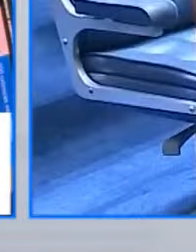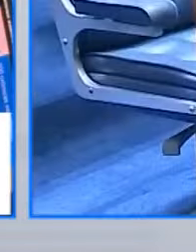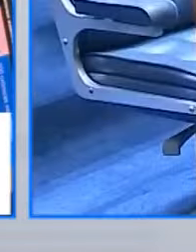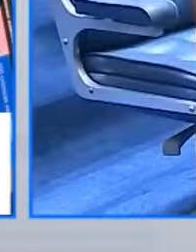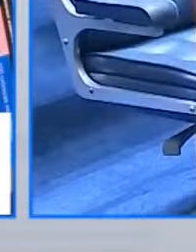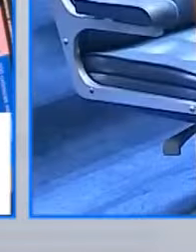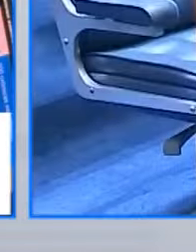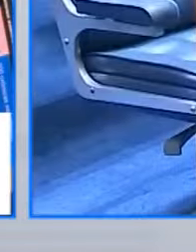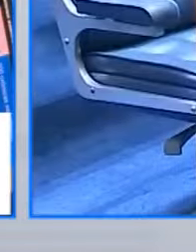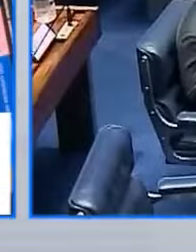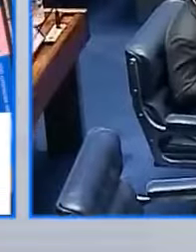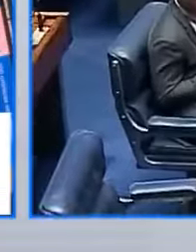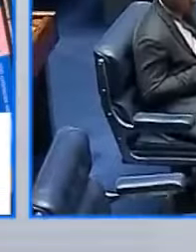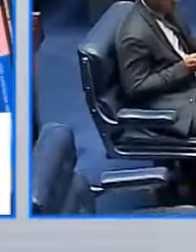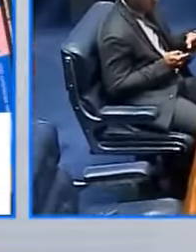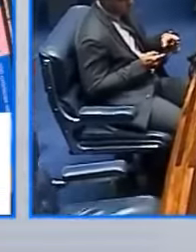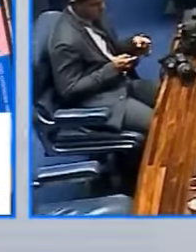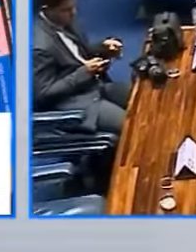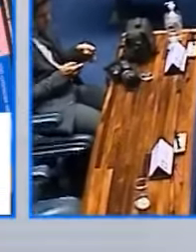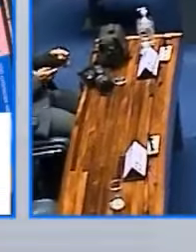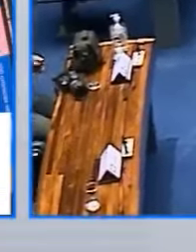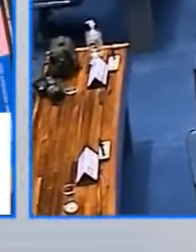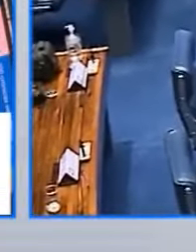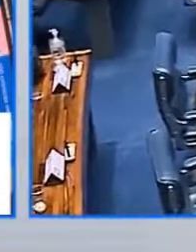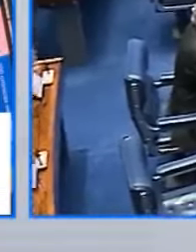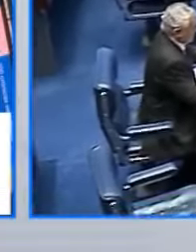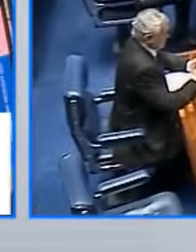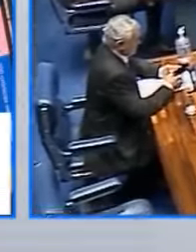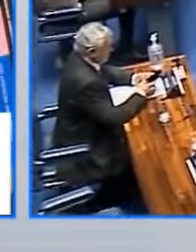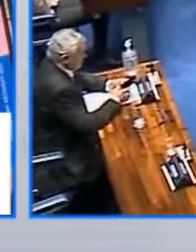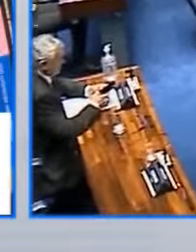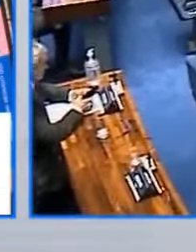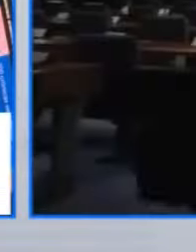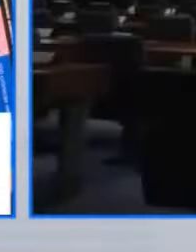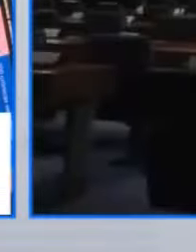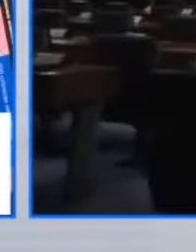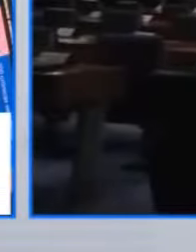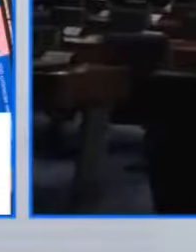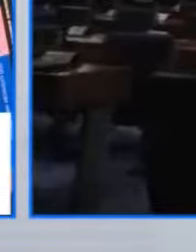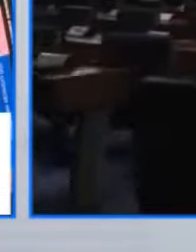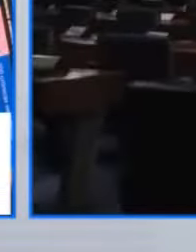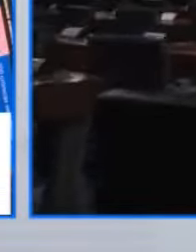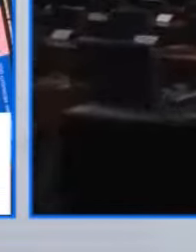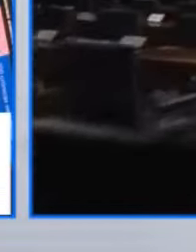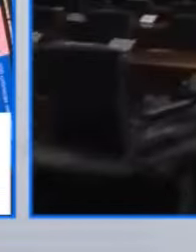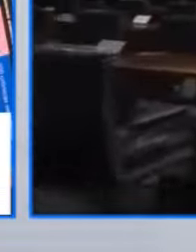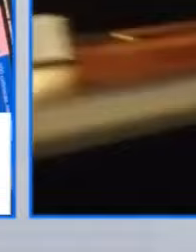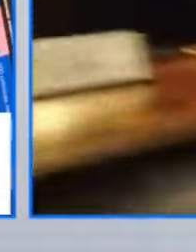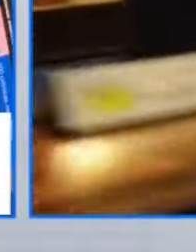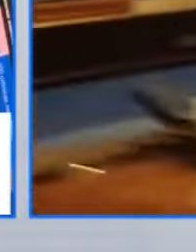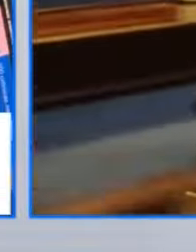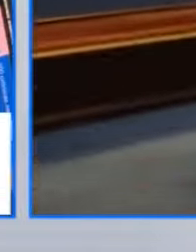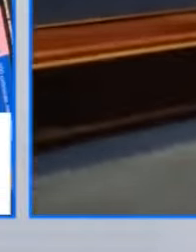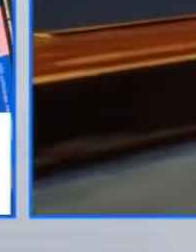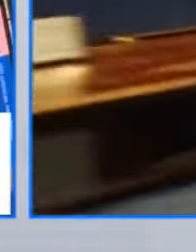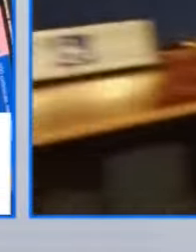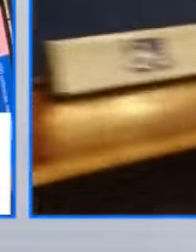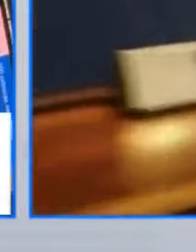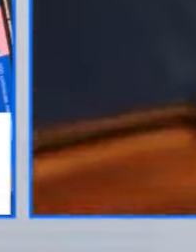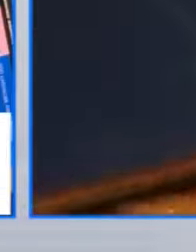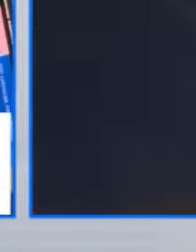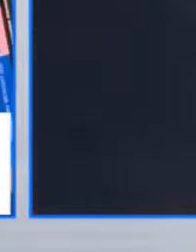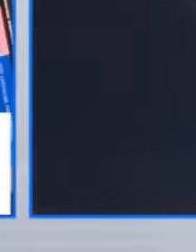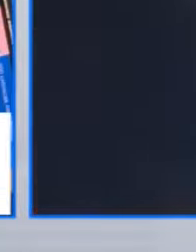ouvir a sociedade e hoje às 14 horas está marcada essa discussão isso é bom pra sociedade de maneira